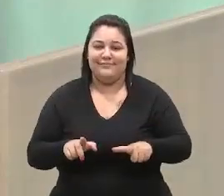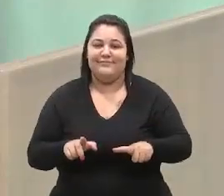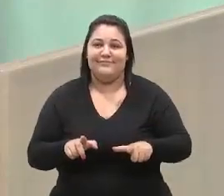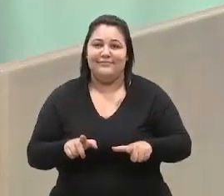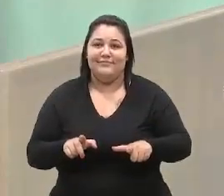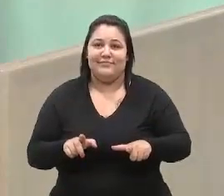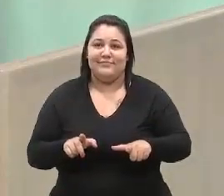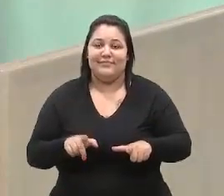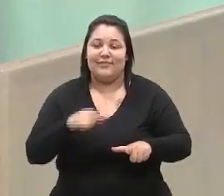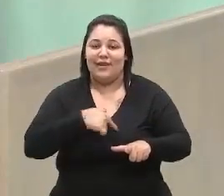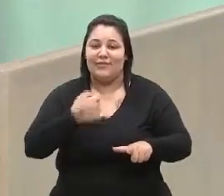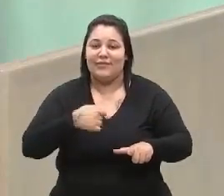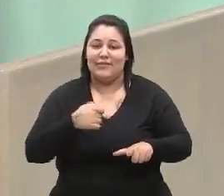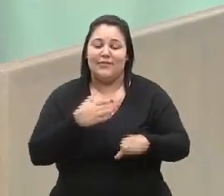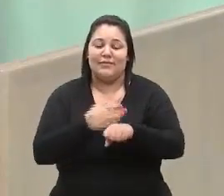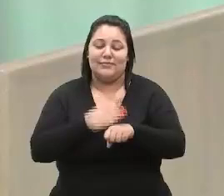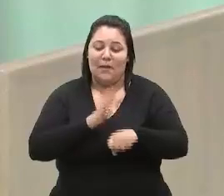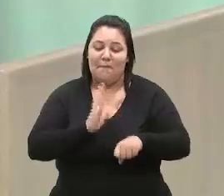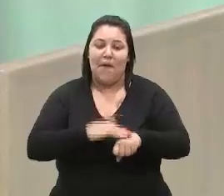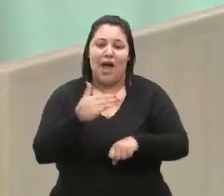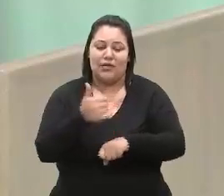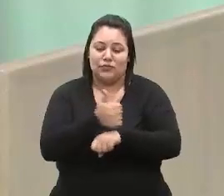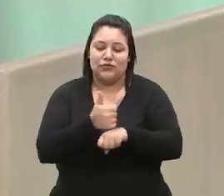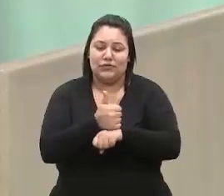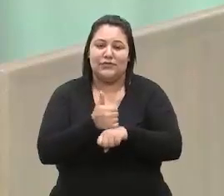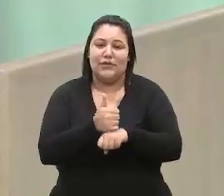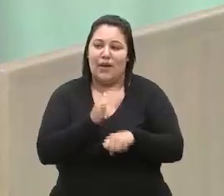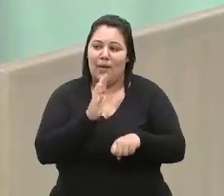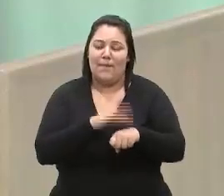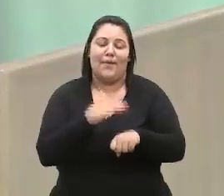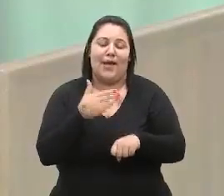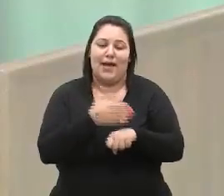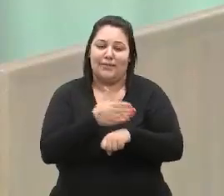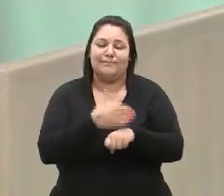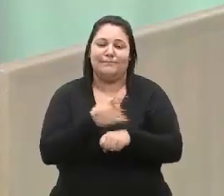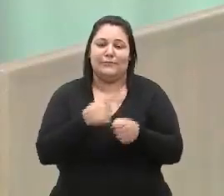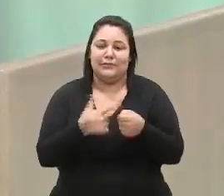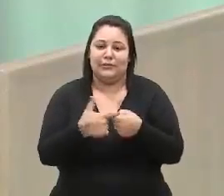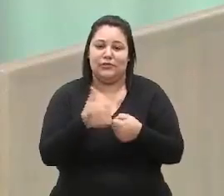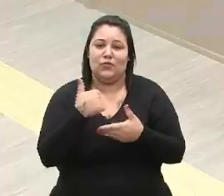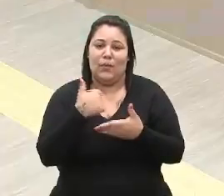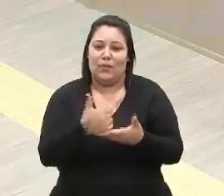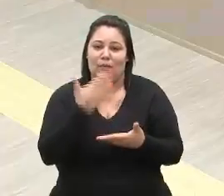profissionais, vai envolver muito mais a cidade. Então conto com o apoio de todos. Obrigado.